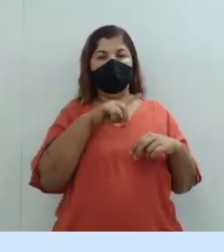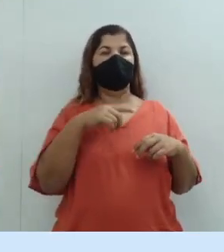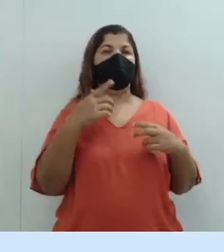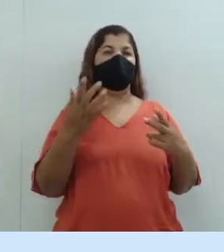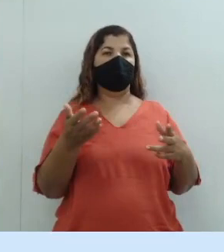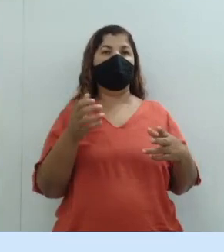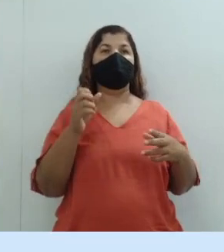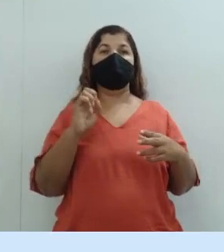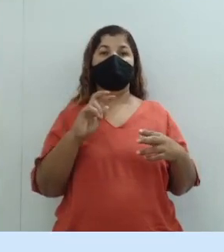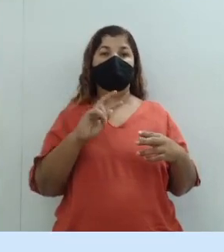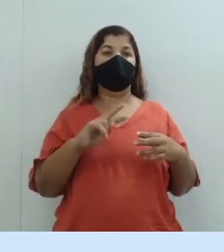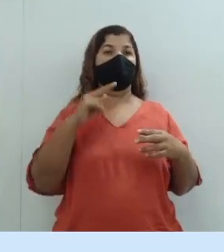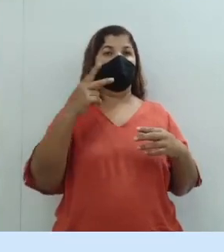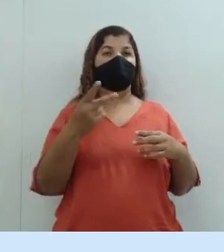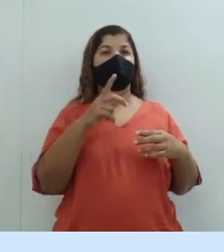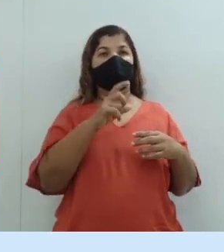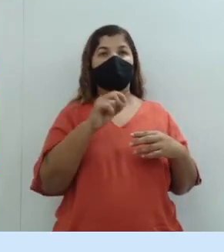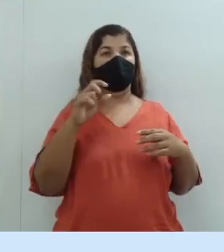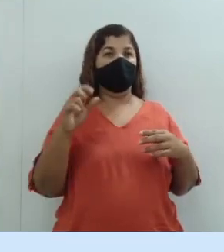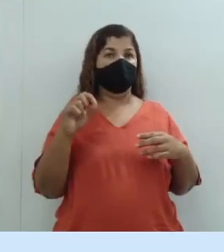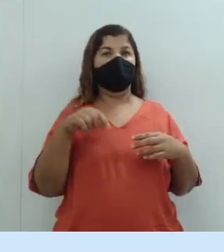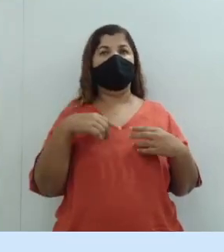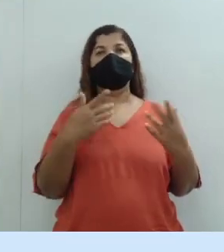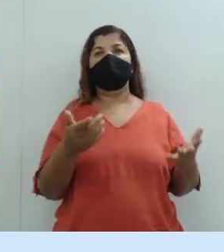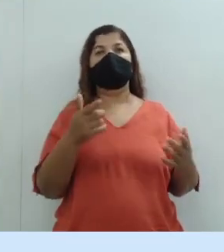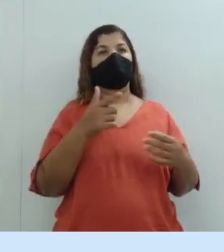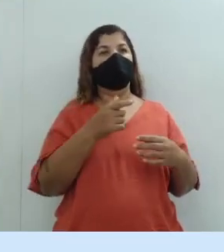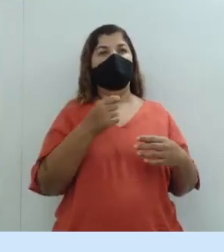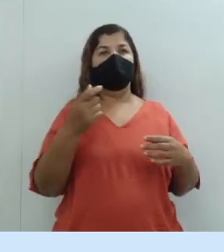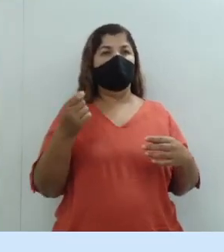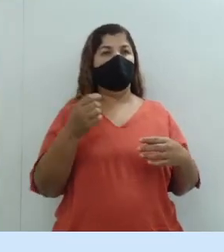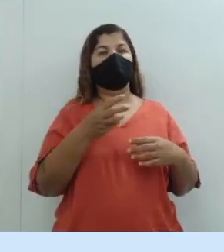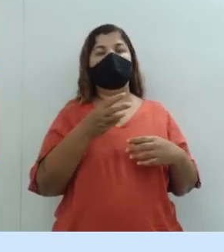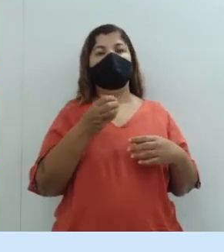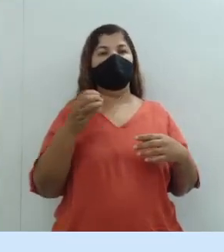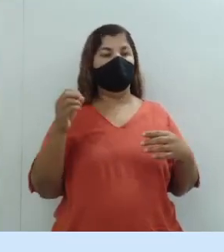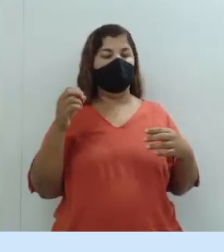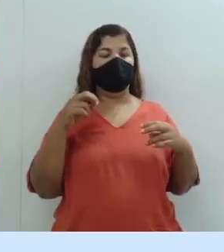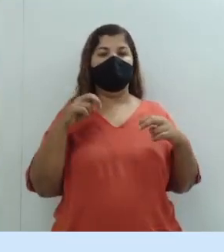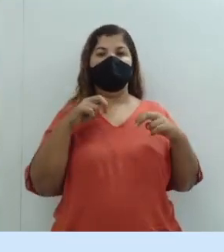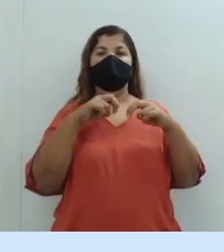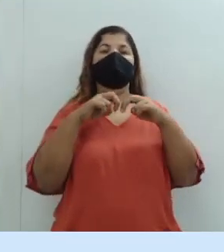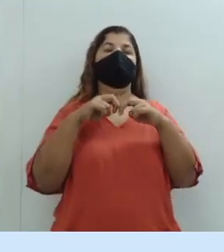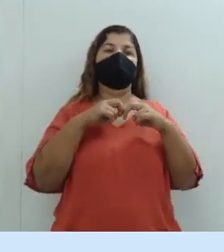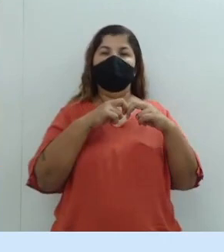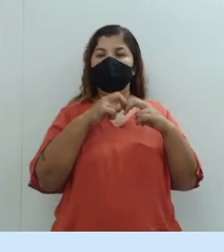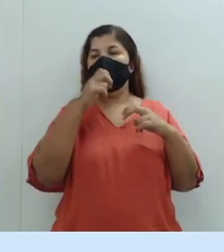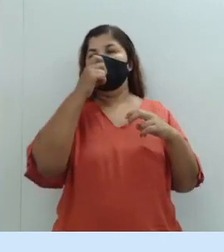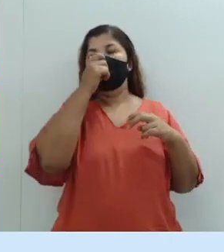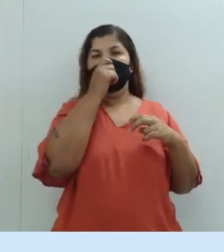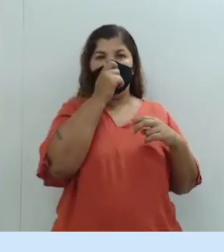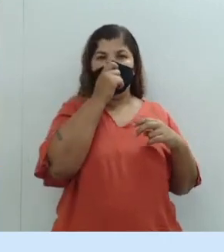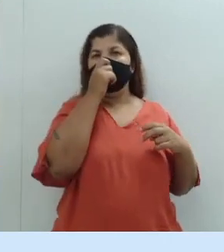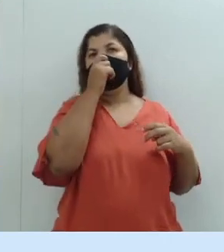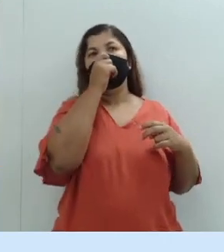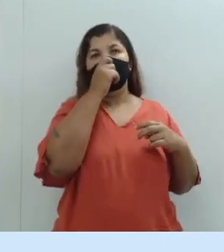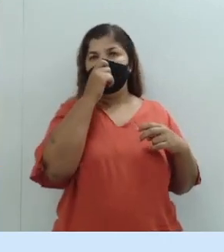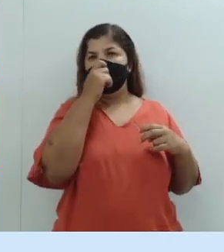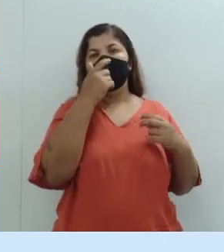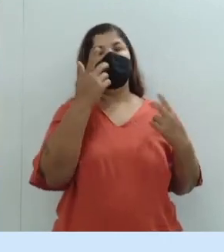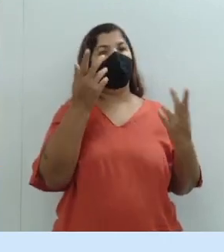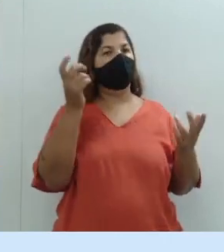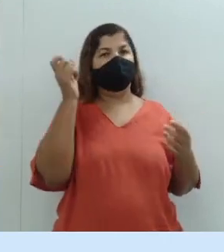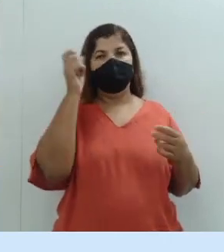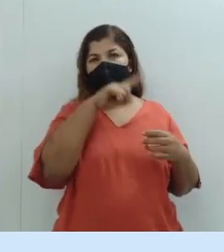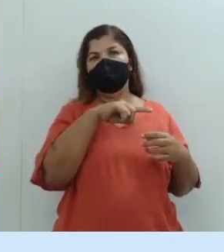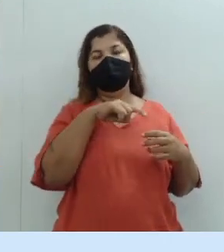Se esse número dobra para 100 pessoas ou dobra de novo para 200, para 300, você consegue perceber que já começa ficando muito difícil você